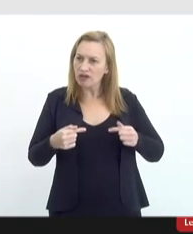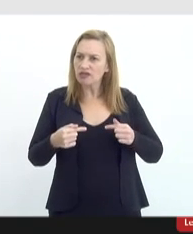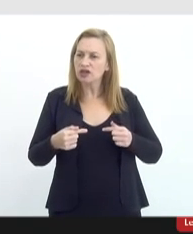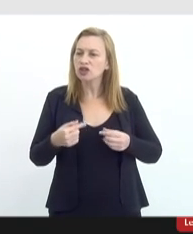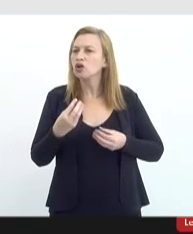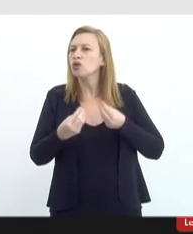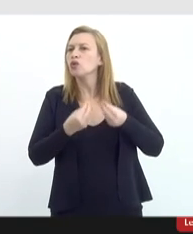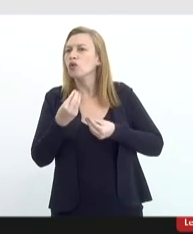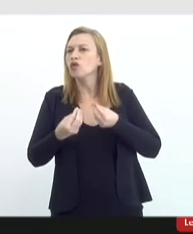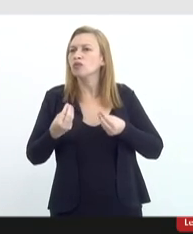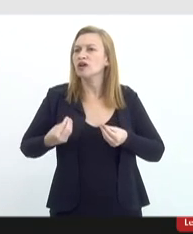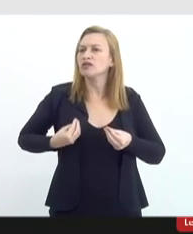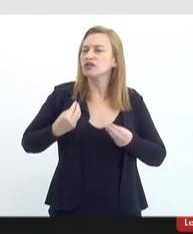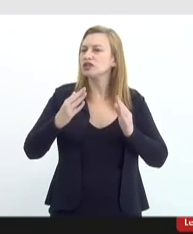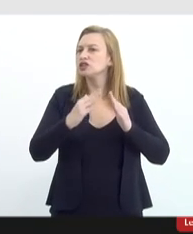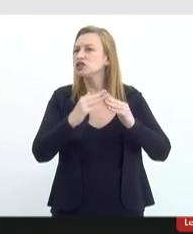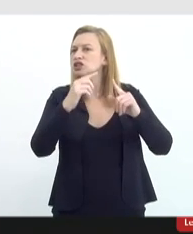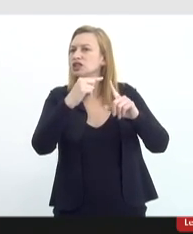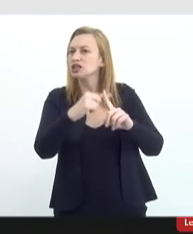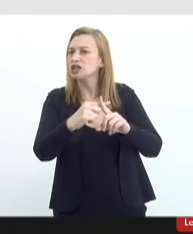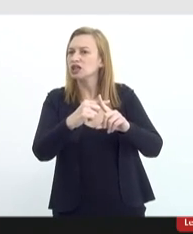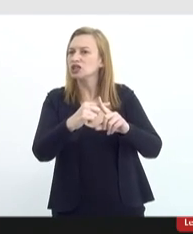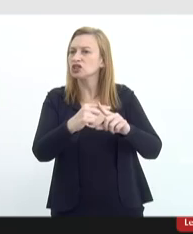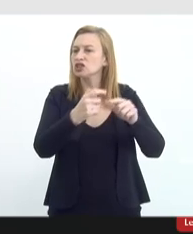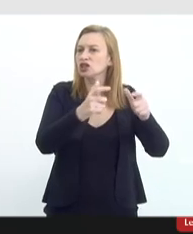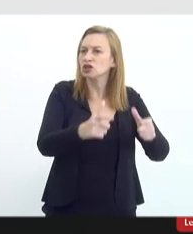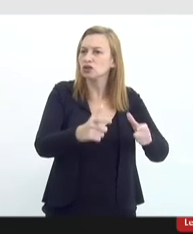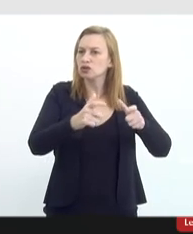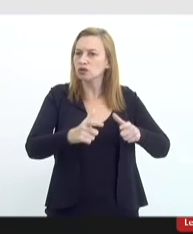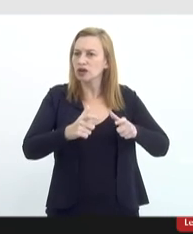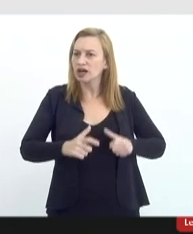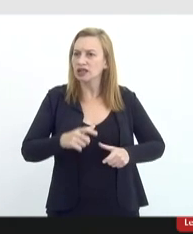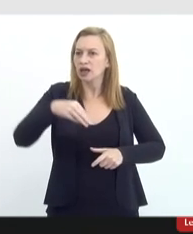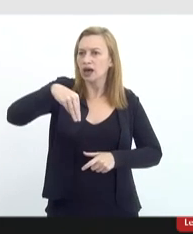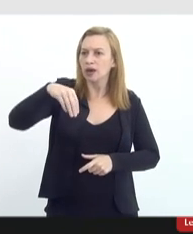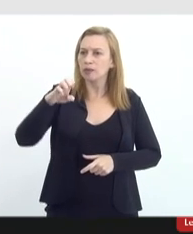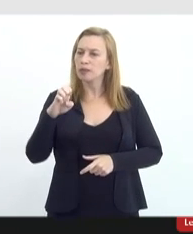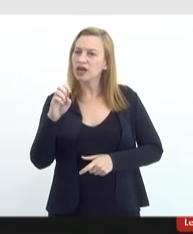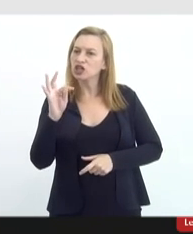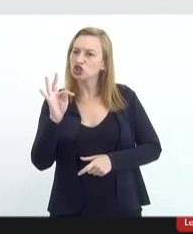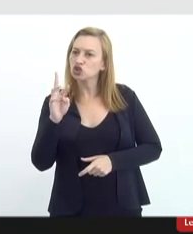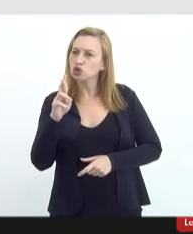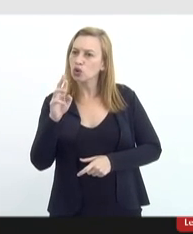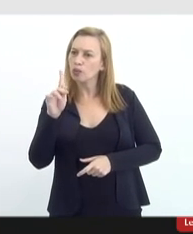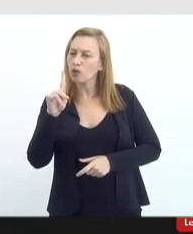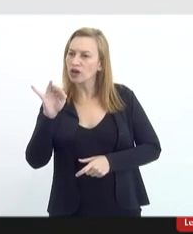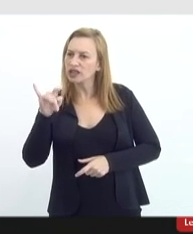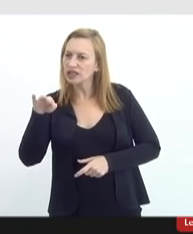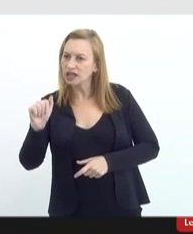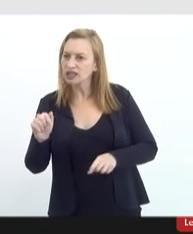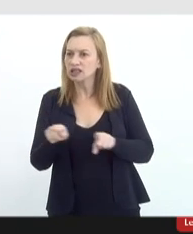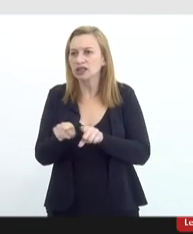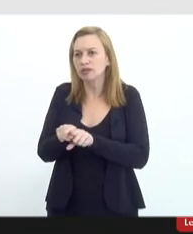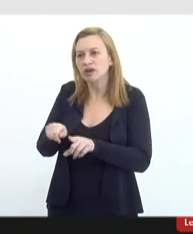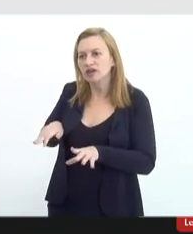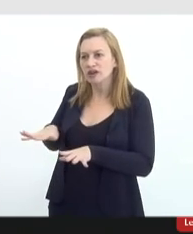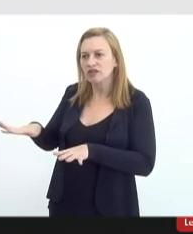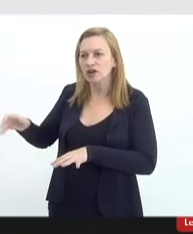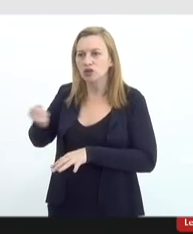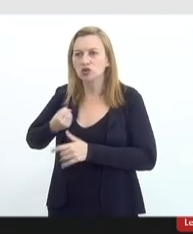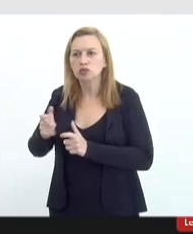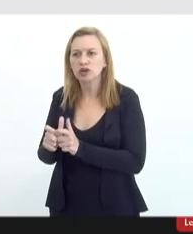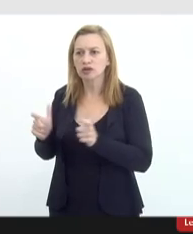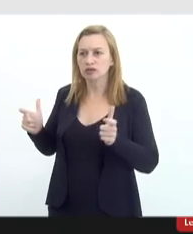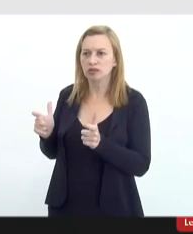como a presença de templos na região metropolitana, nas periferias, ela é muito maior.